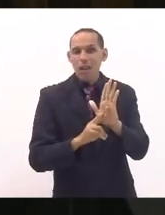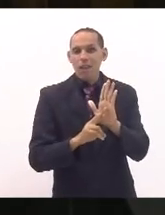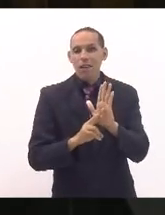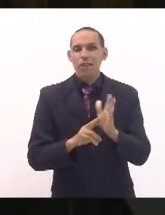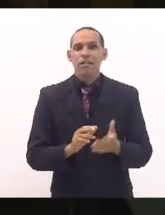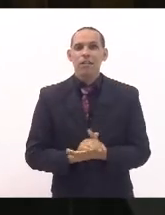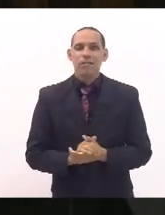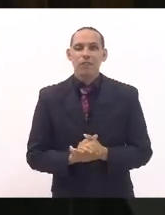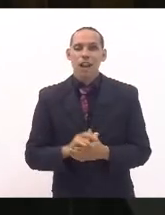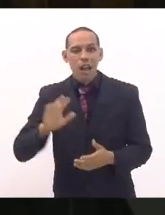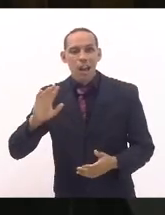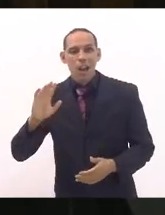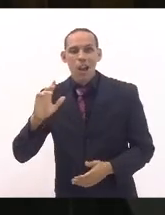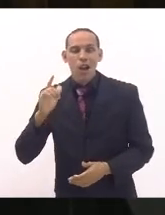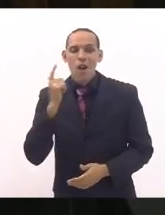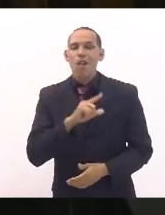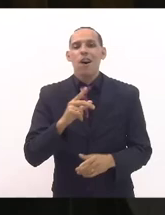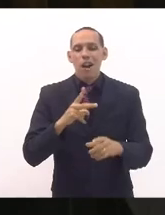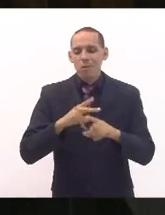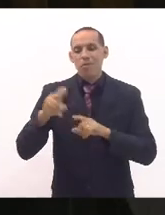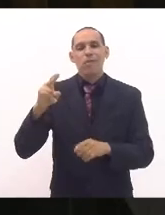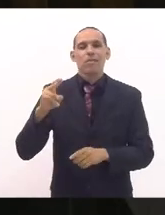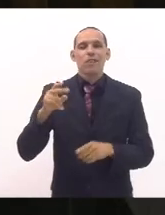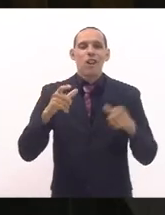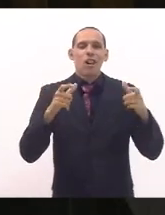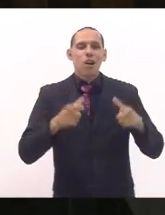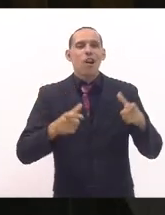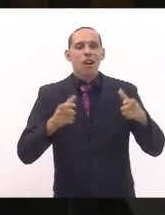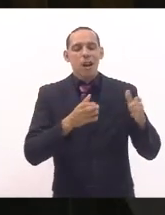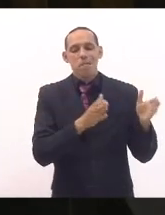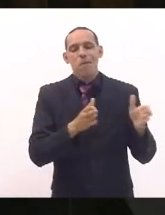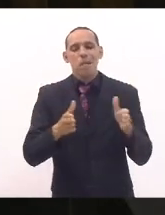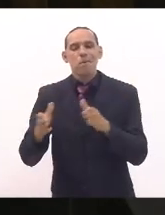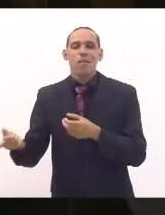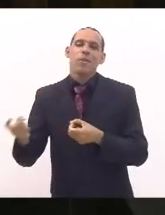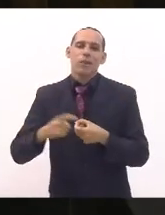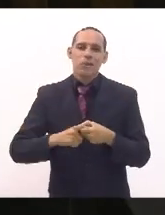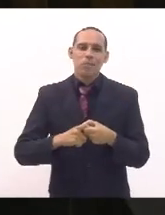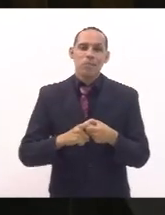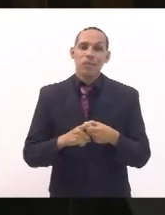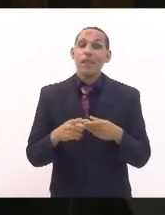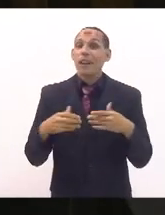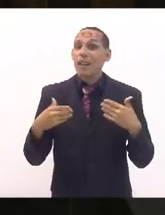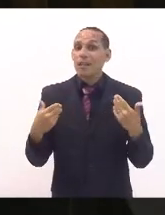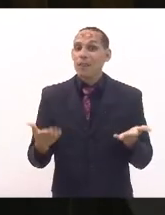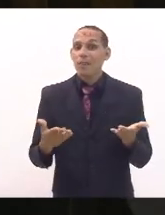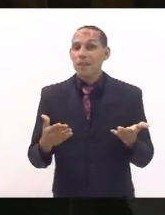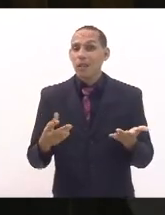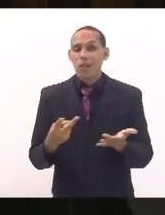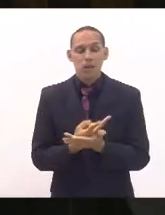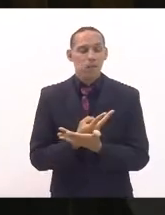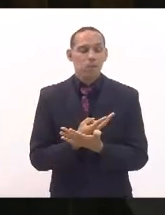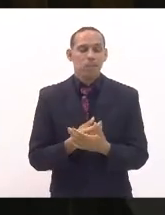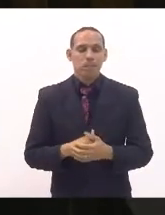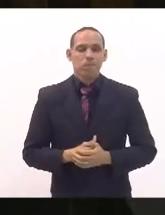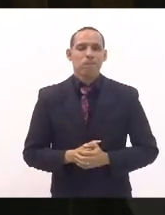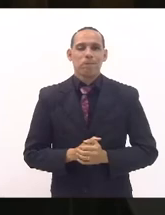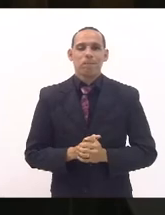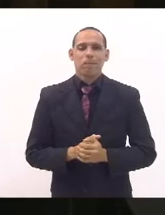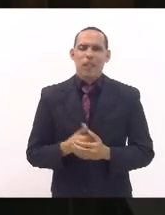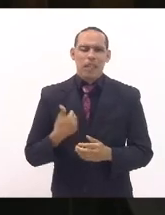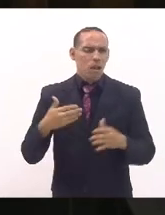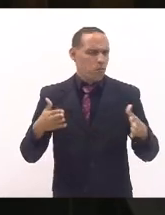grande feito, essa conquista, a restauração da ordem em Santa Teresa. E aí, obviamente que não foi para